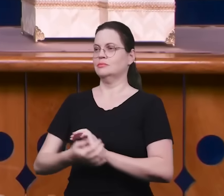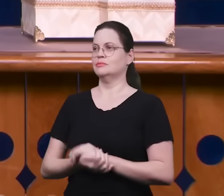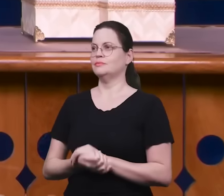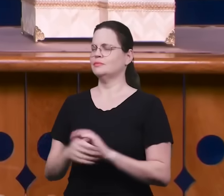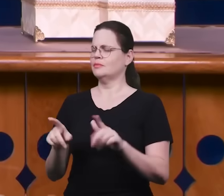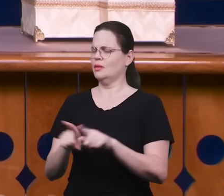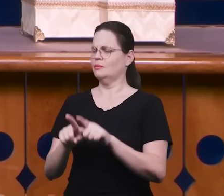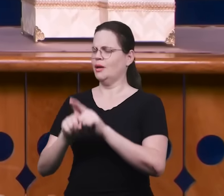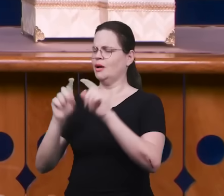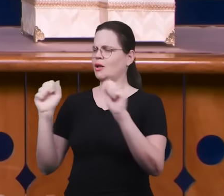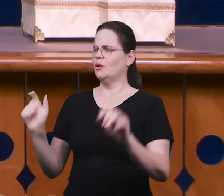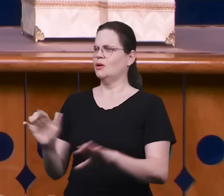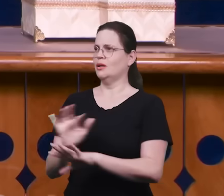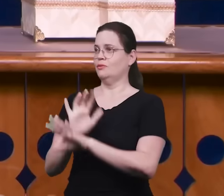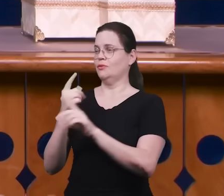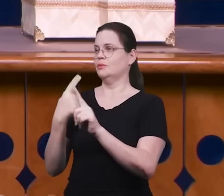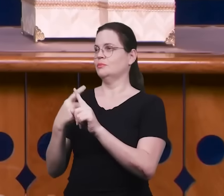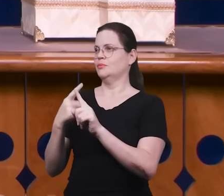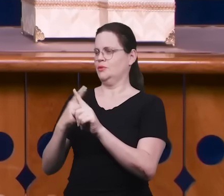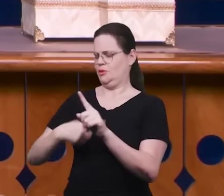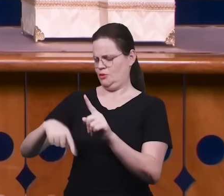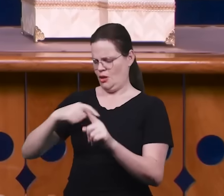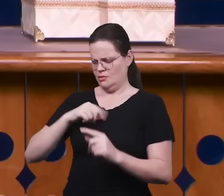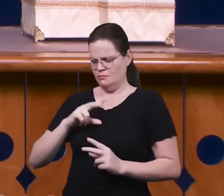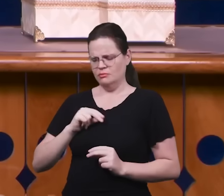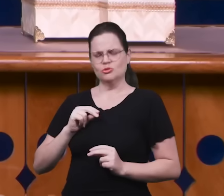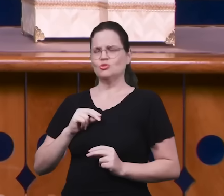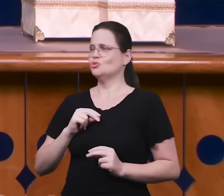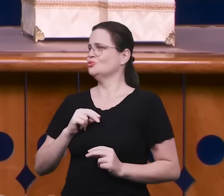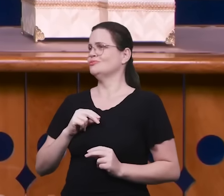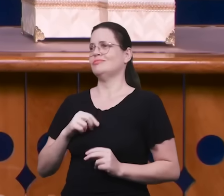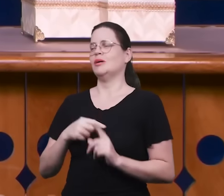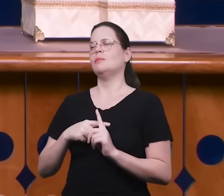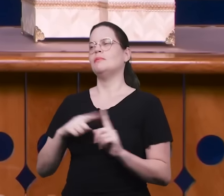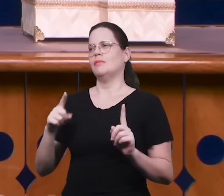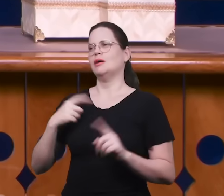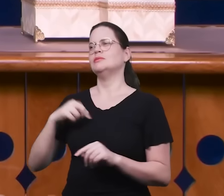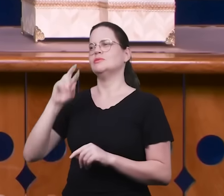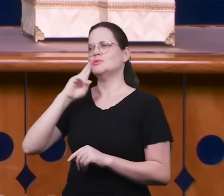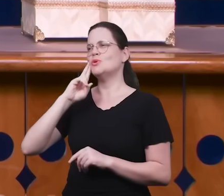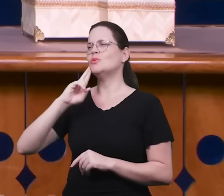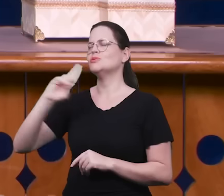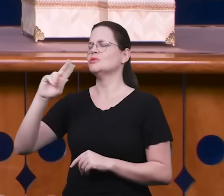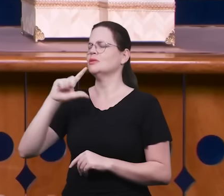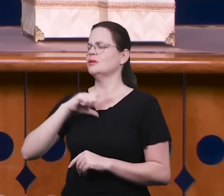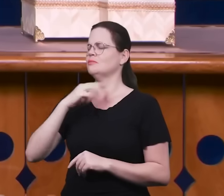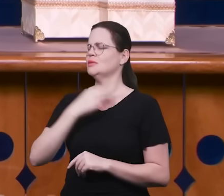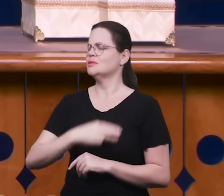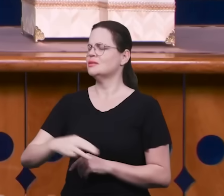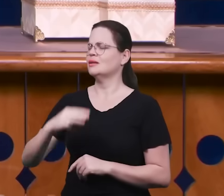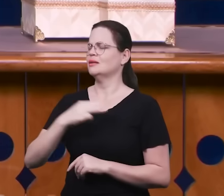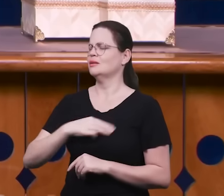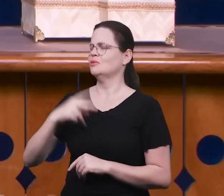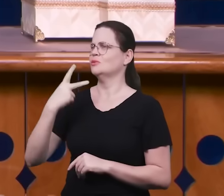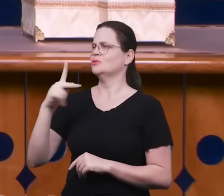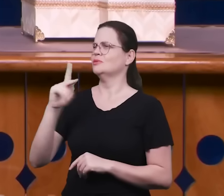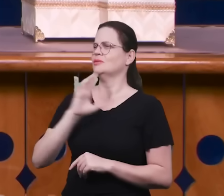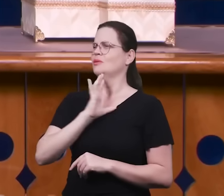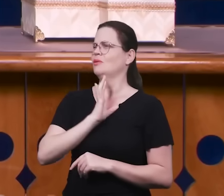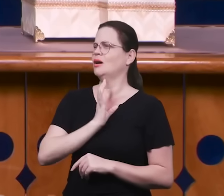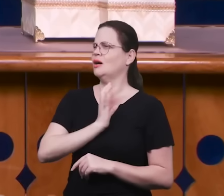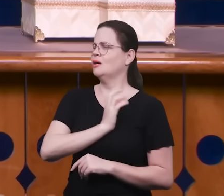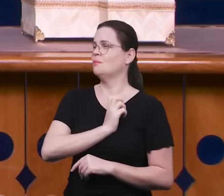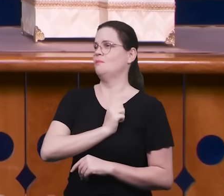Te glorificamos, Senhor, porque nós não somos merecedores de conhecer os Teus mistérios, mas pelo Teu amor,